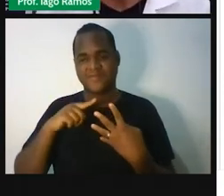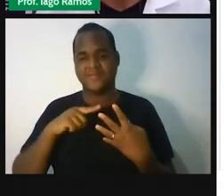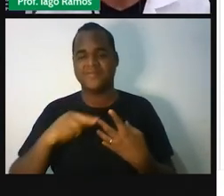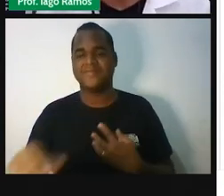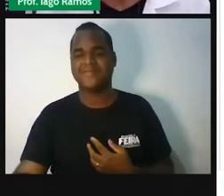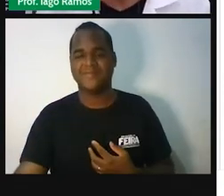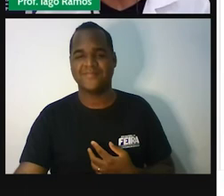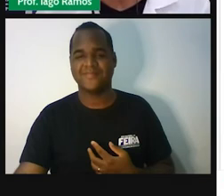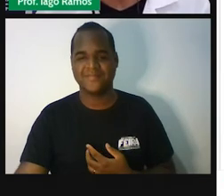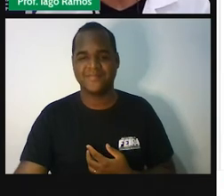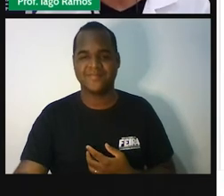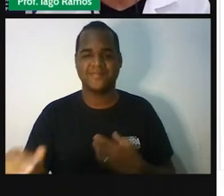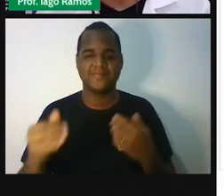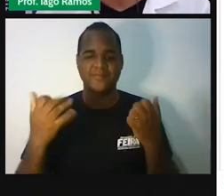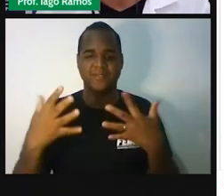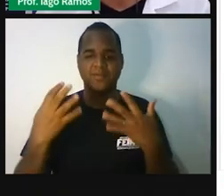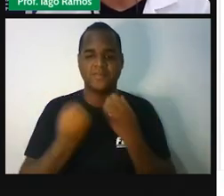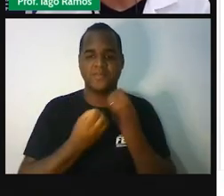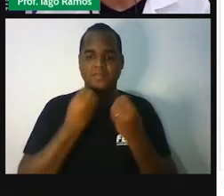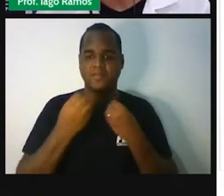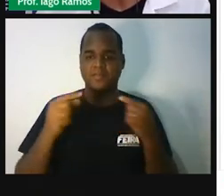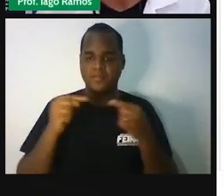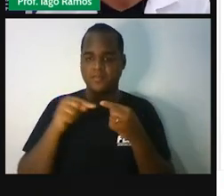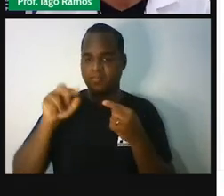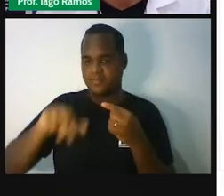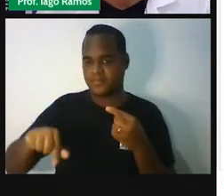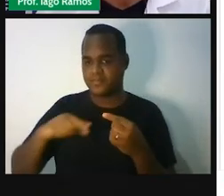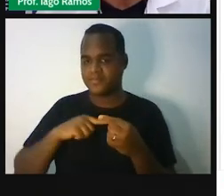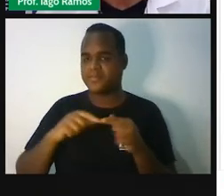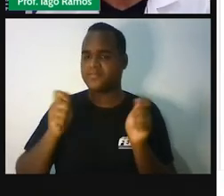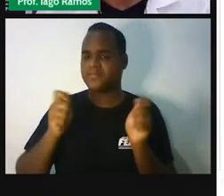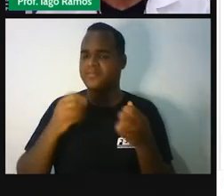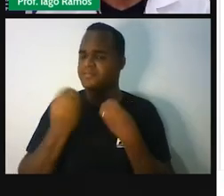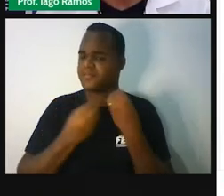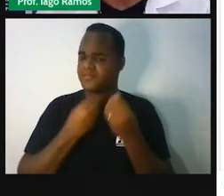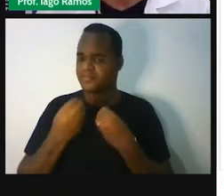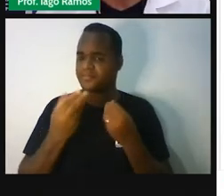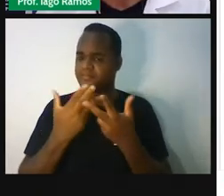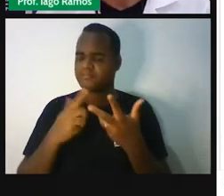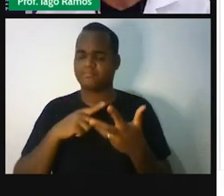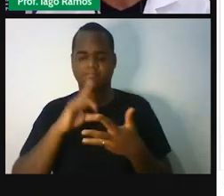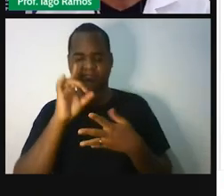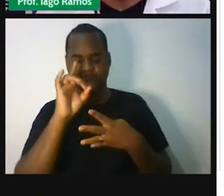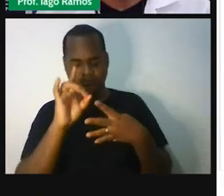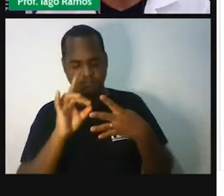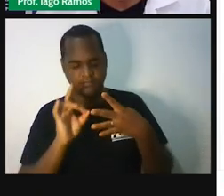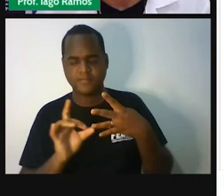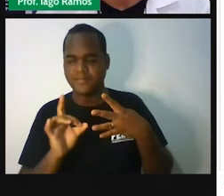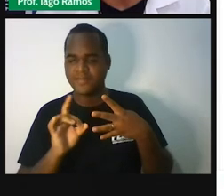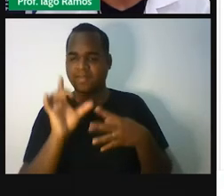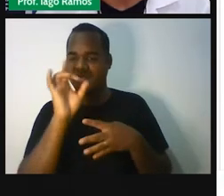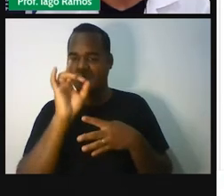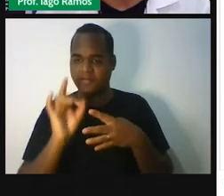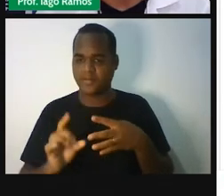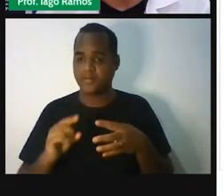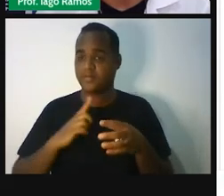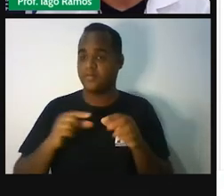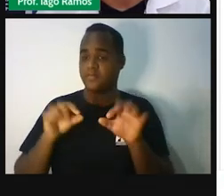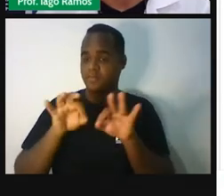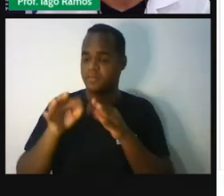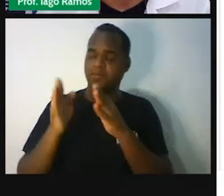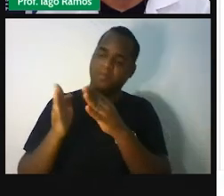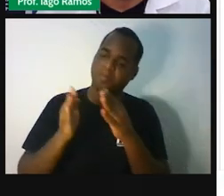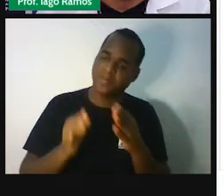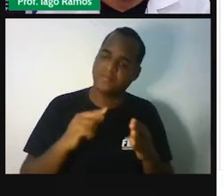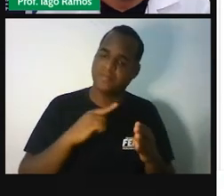tá? Então, o que é que eu estou fazendo aqui? Eu estou indo opção por opção, né? Posição por